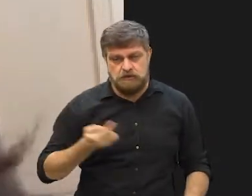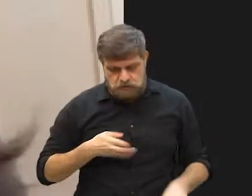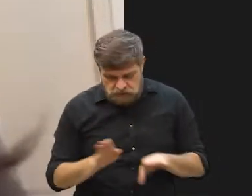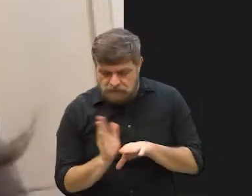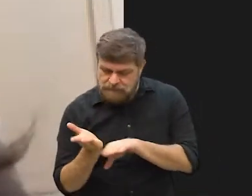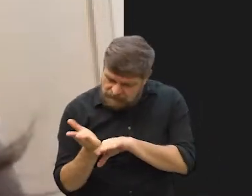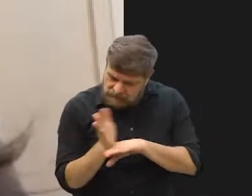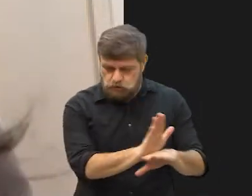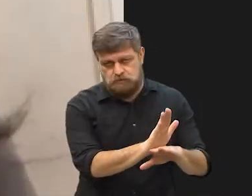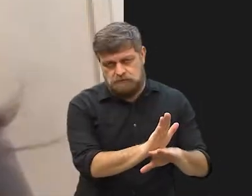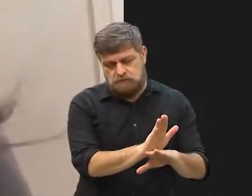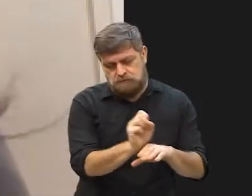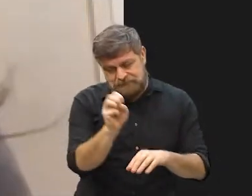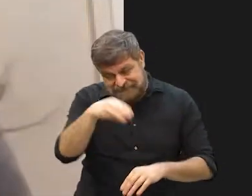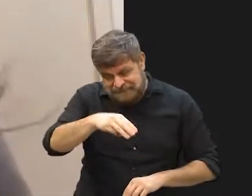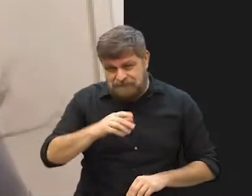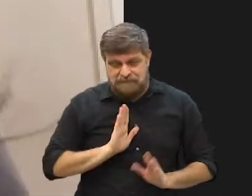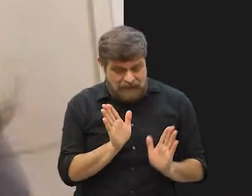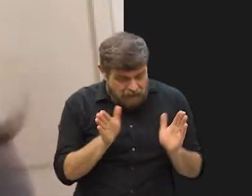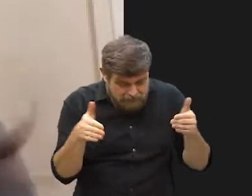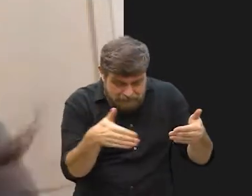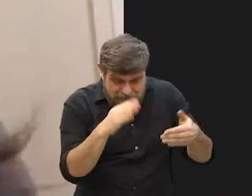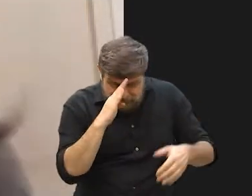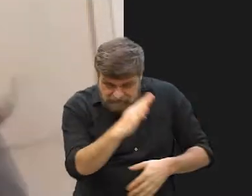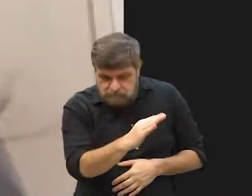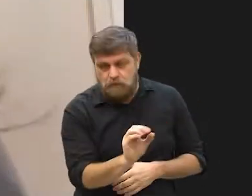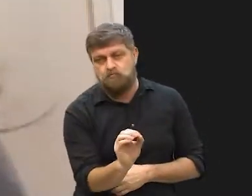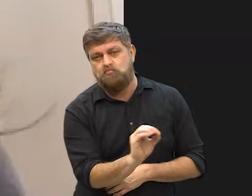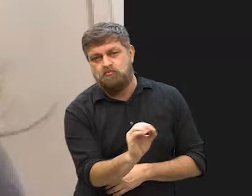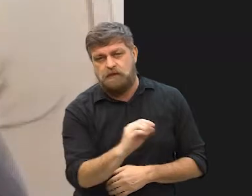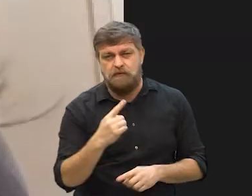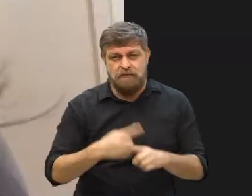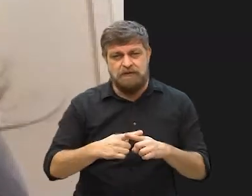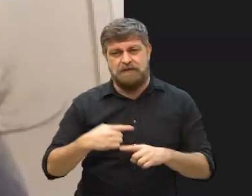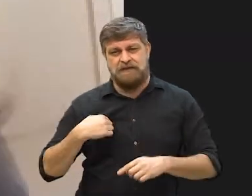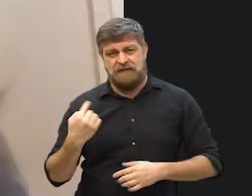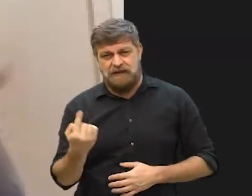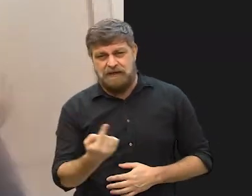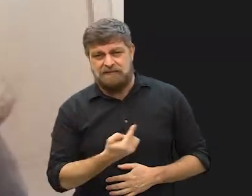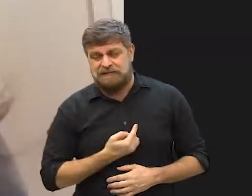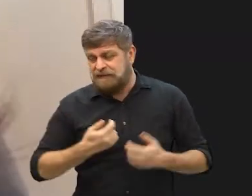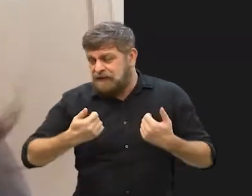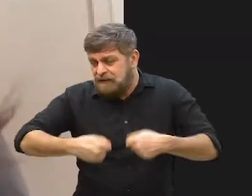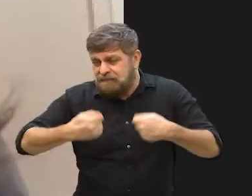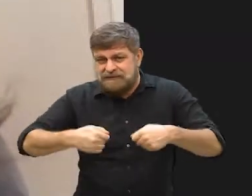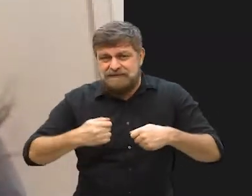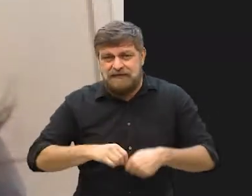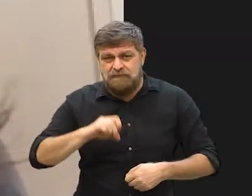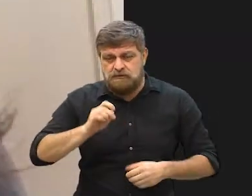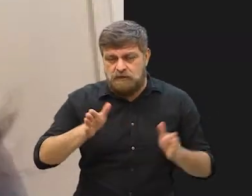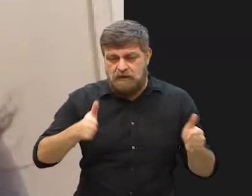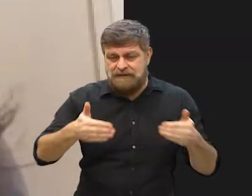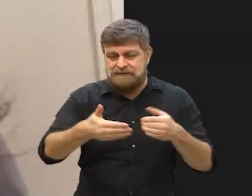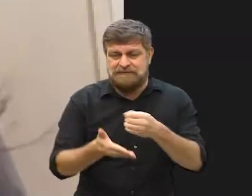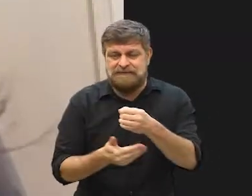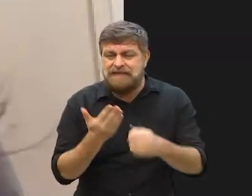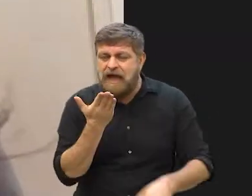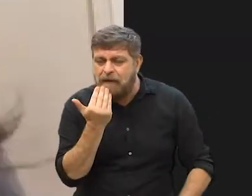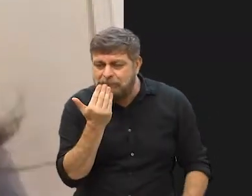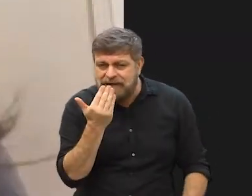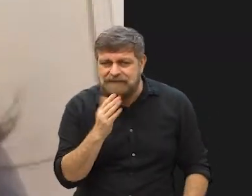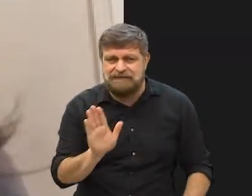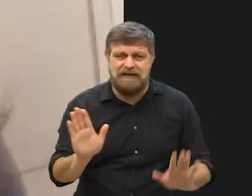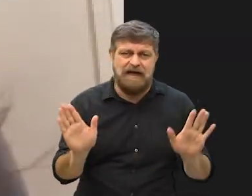a gente faz também. Mas não é o nosso ponto principal, porque nós não precisamos apenas de cesta. Uma